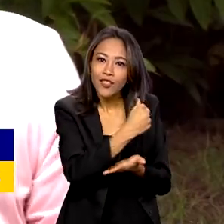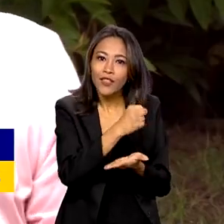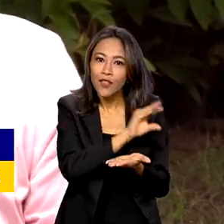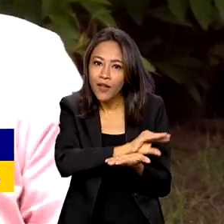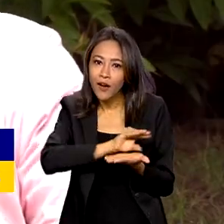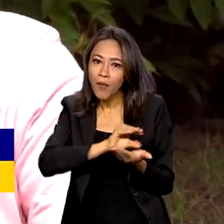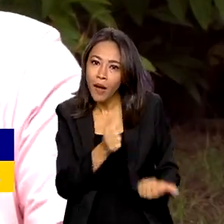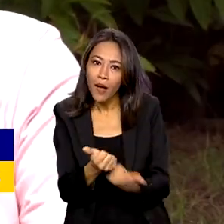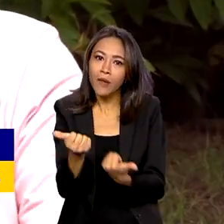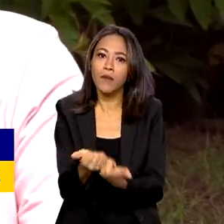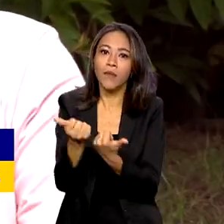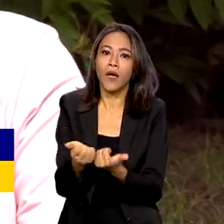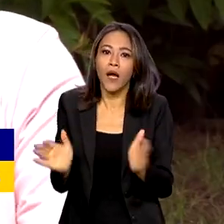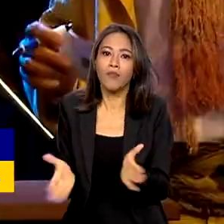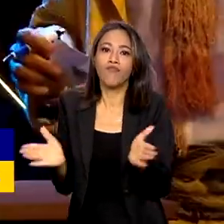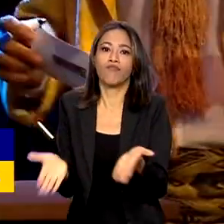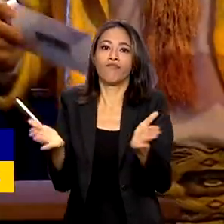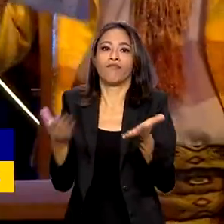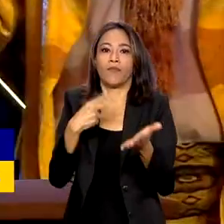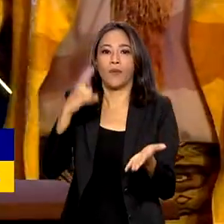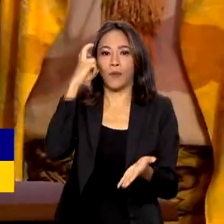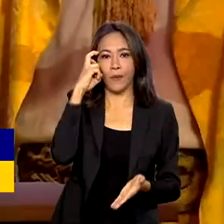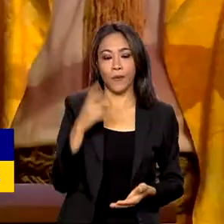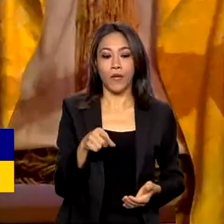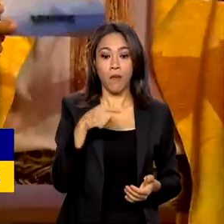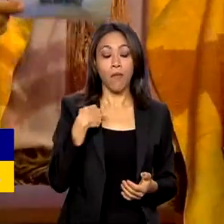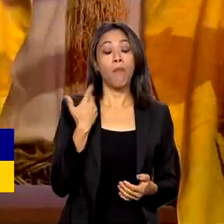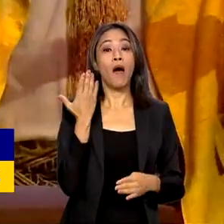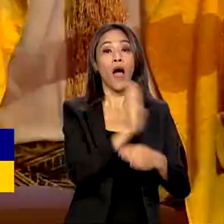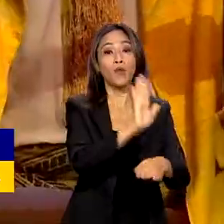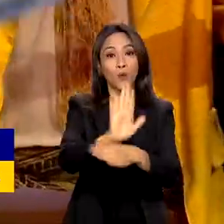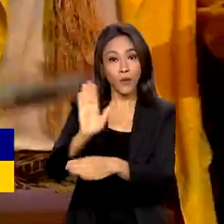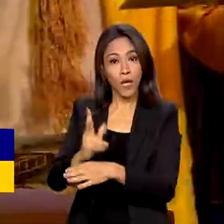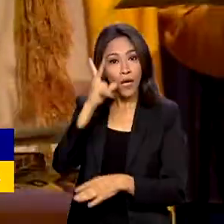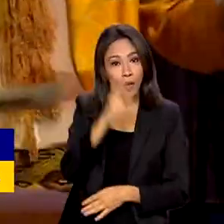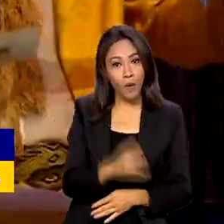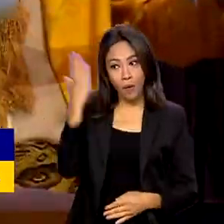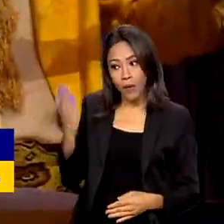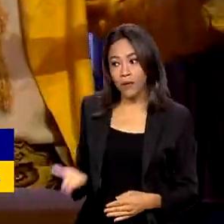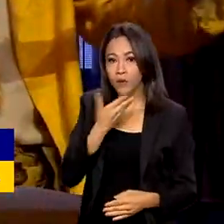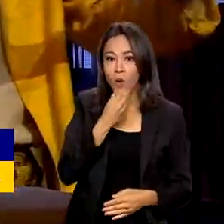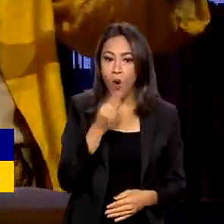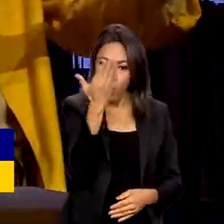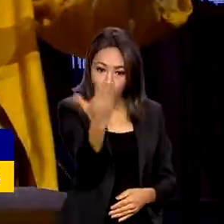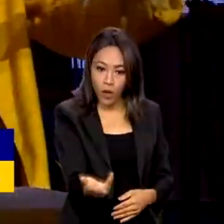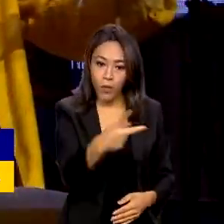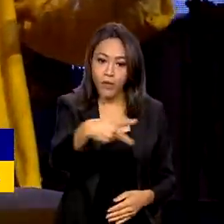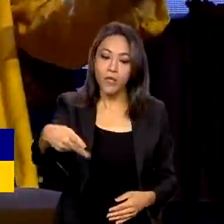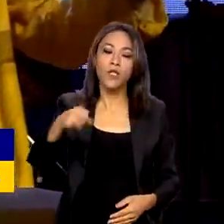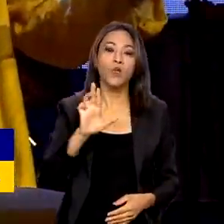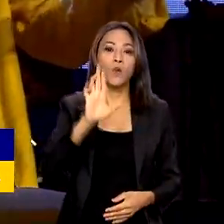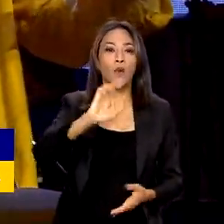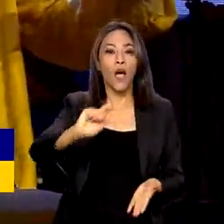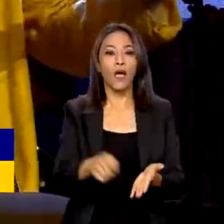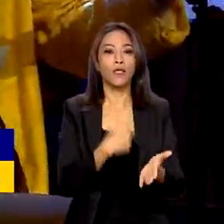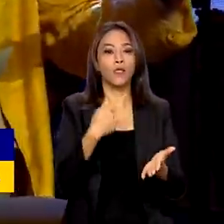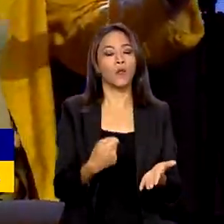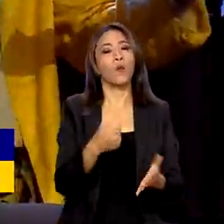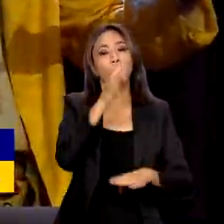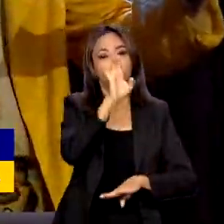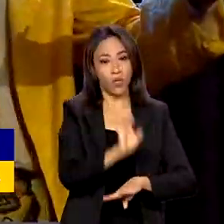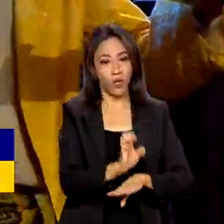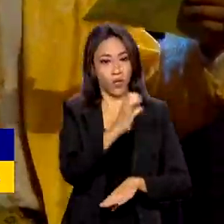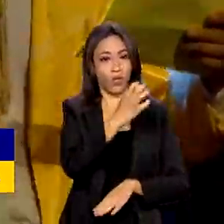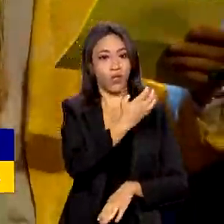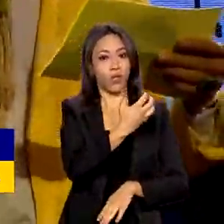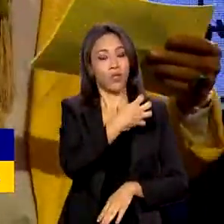fortalecer, né, essas ações culturais. Para ajudar artistas como Carlos, o presidente Lula assinou em Salvador, na Bahia, o decreto